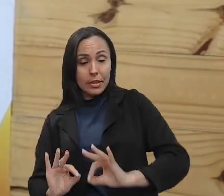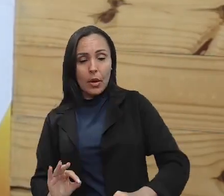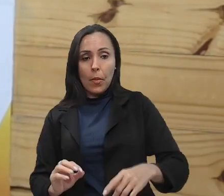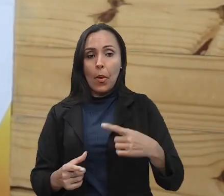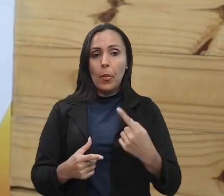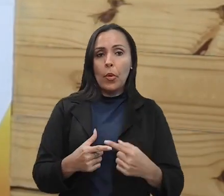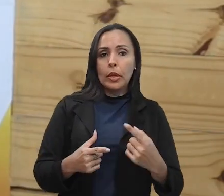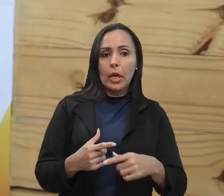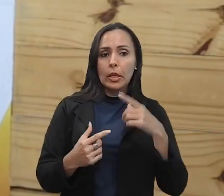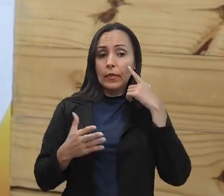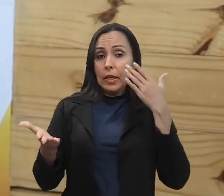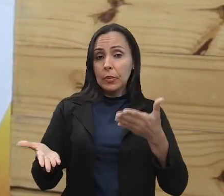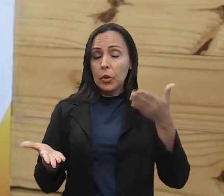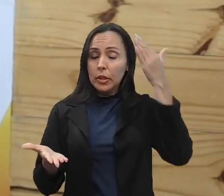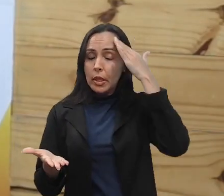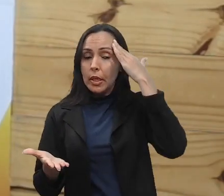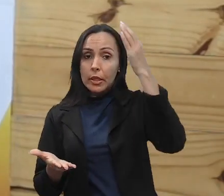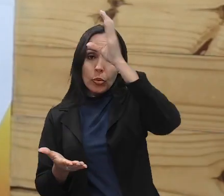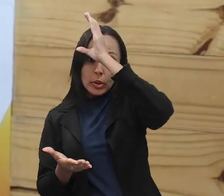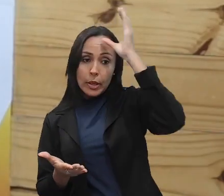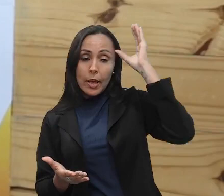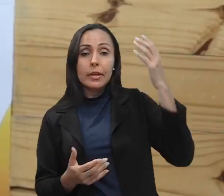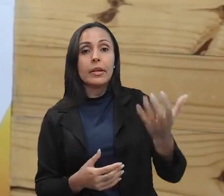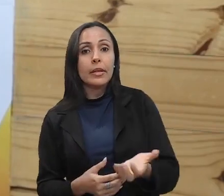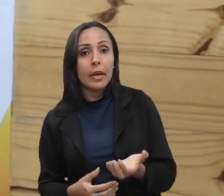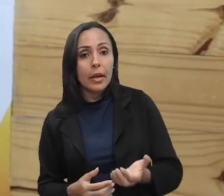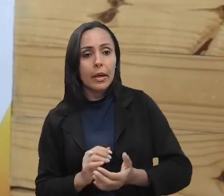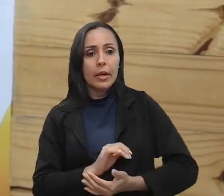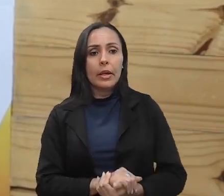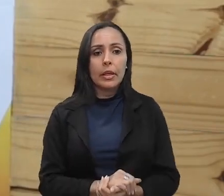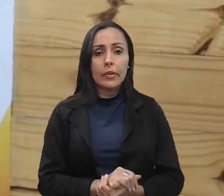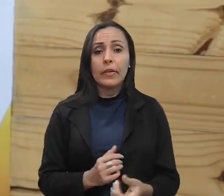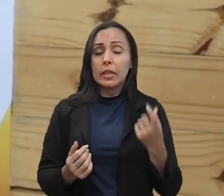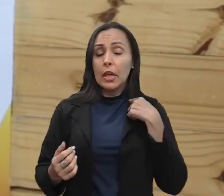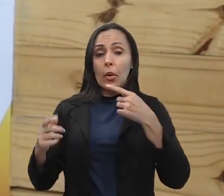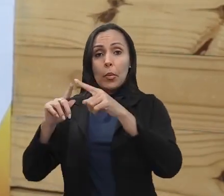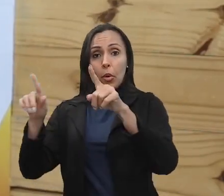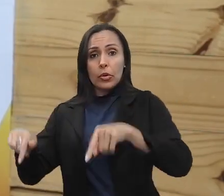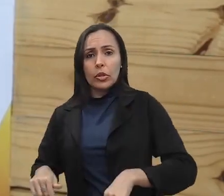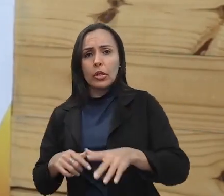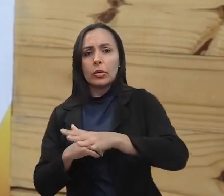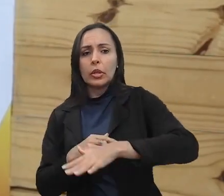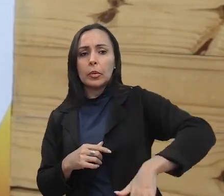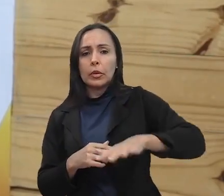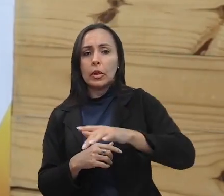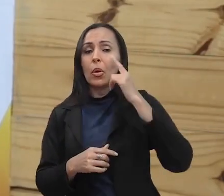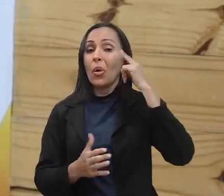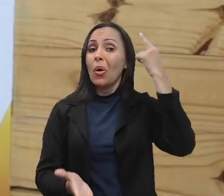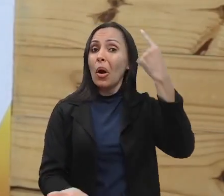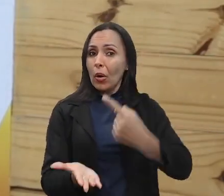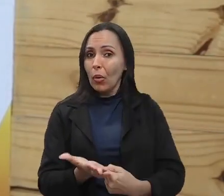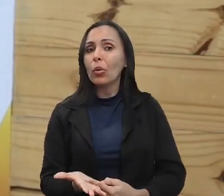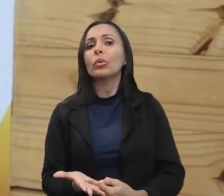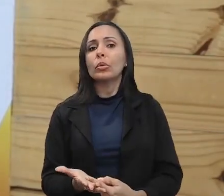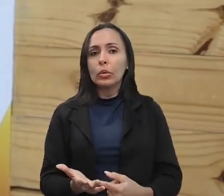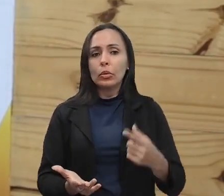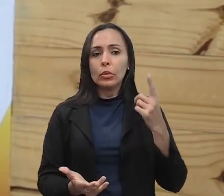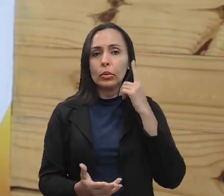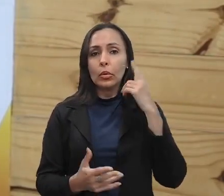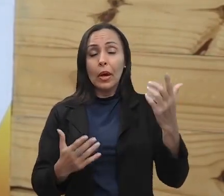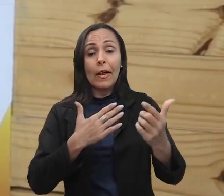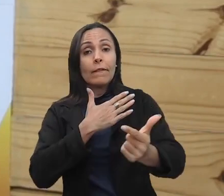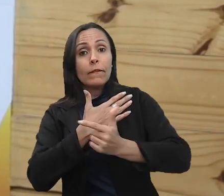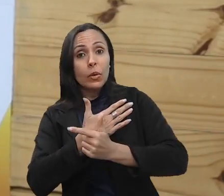a gente vai entender o que o cliente quer, né? A gente vai fazer esse projeto de ambientação de acordo com a necessidade e a função